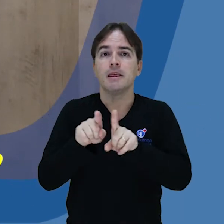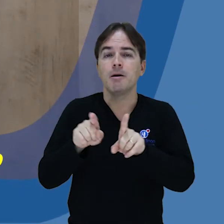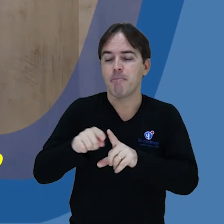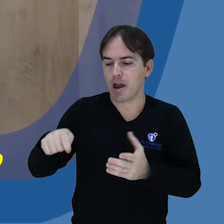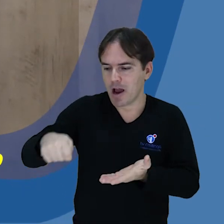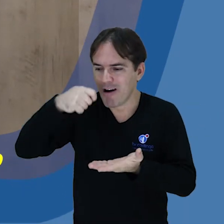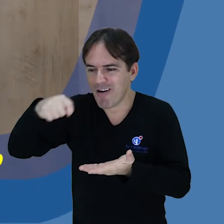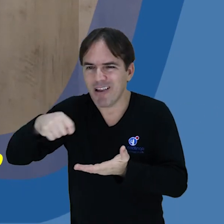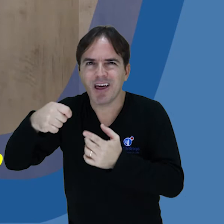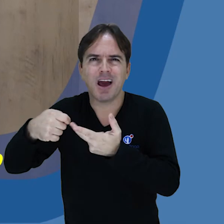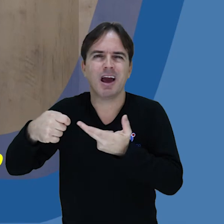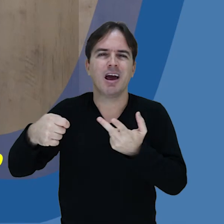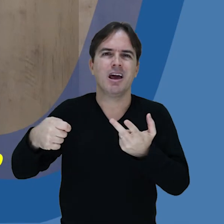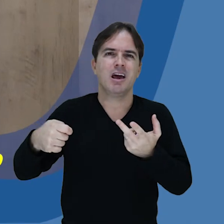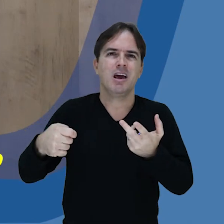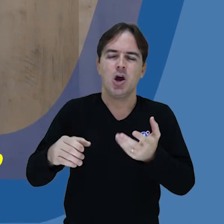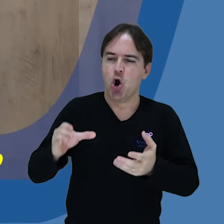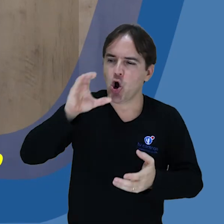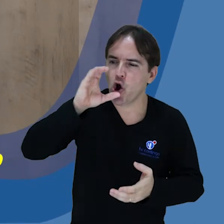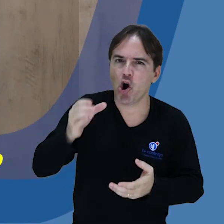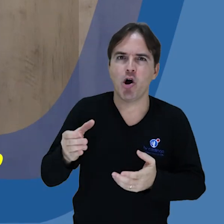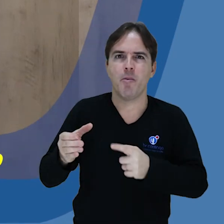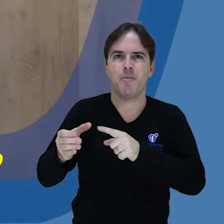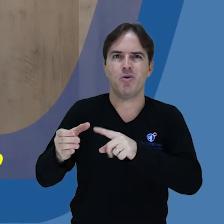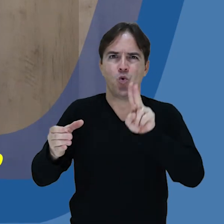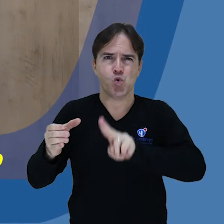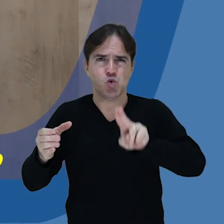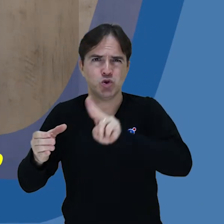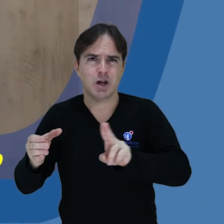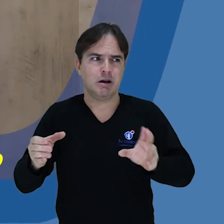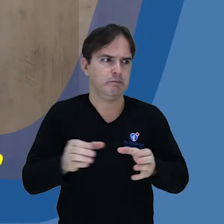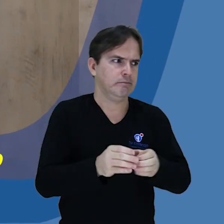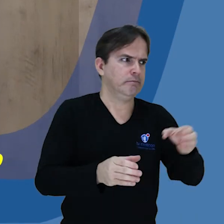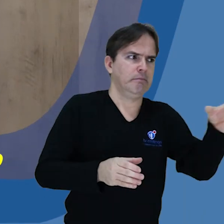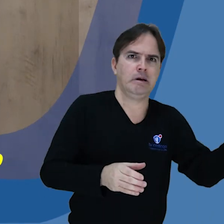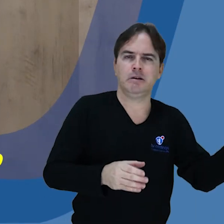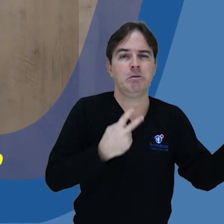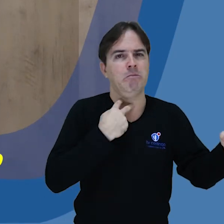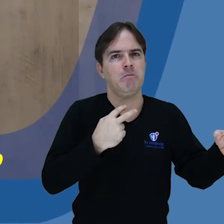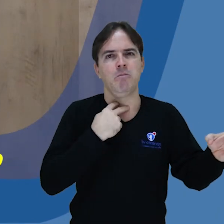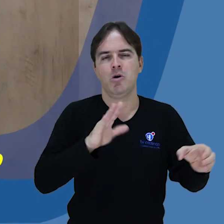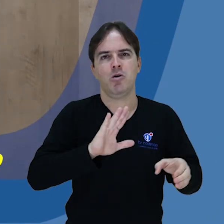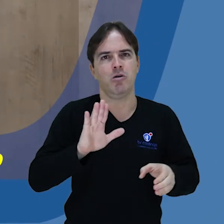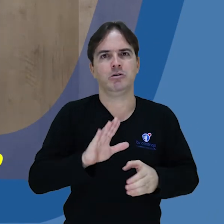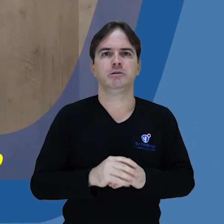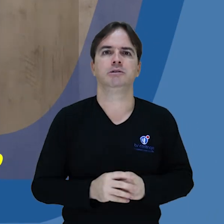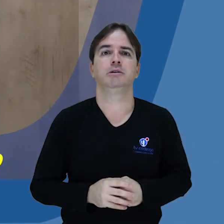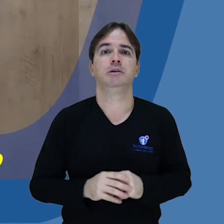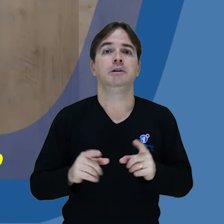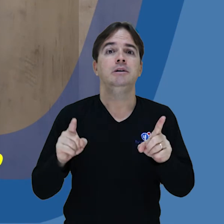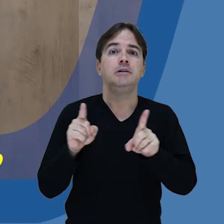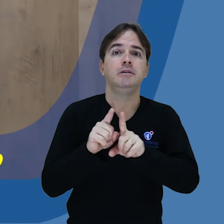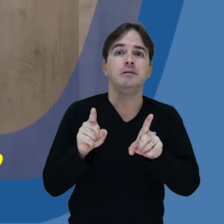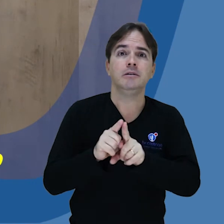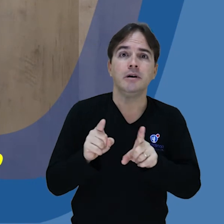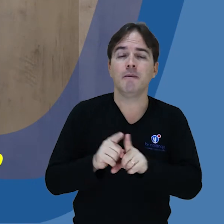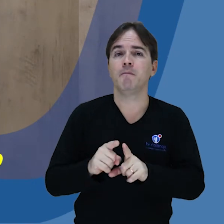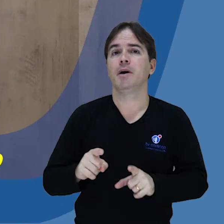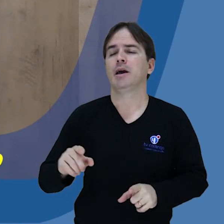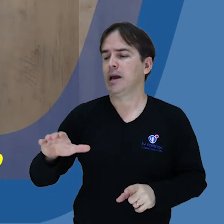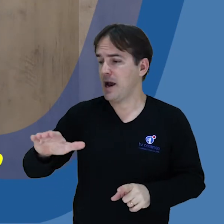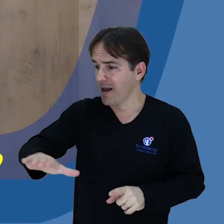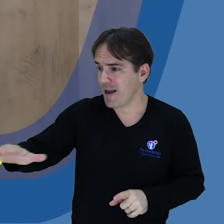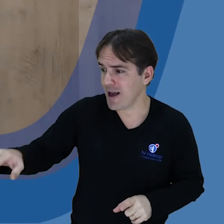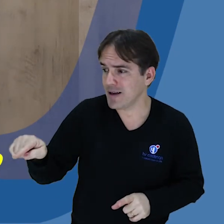copos, etc. Ter o cuidado onde armazenar esse medicamento, fora do alcance de crianças, fora do calor, fora da umidade, longe